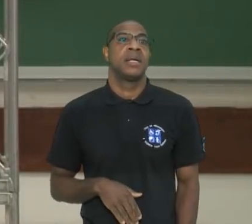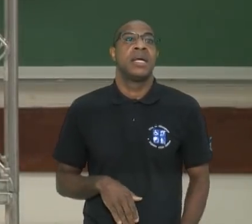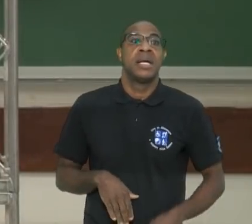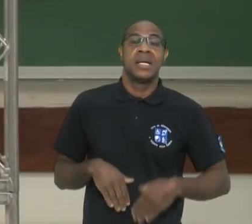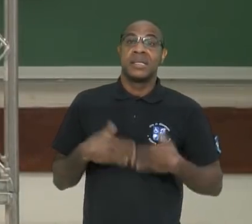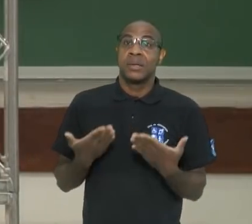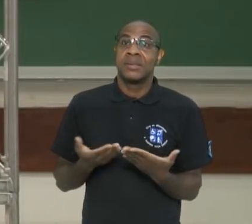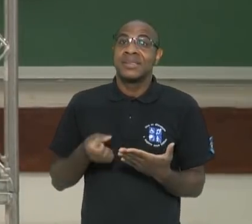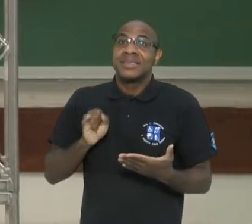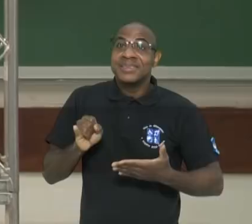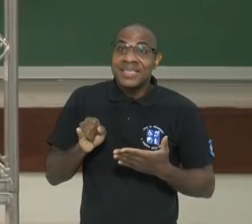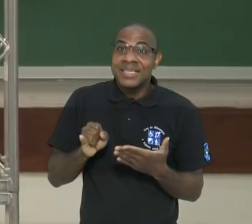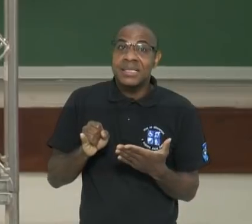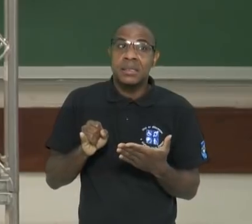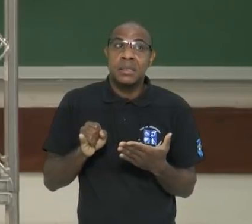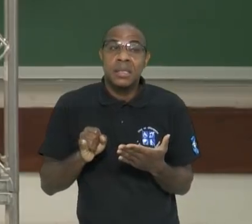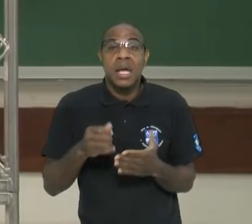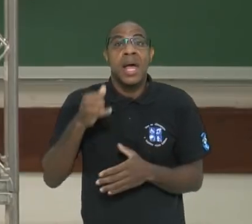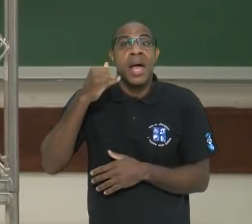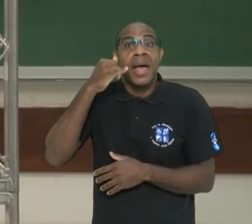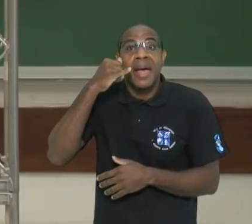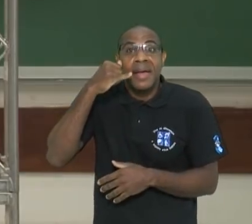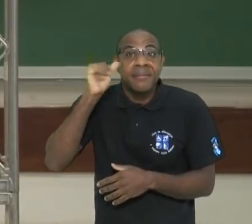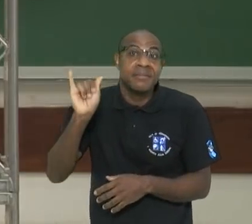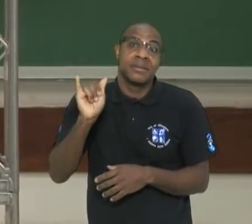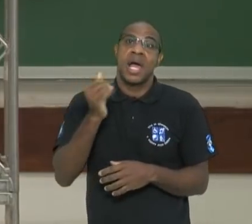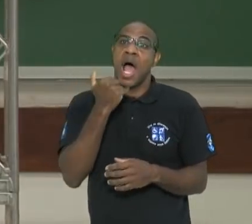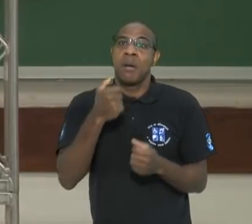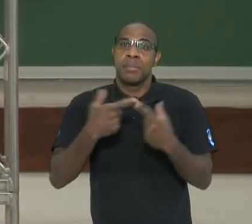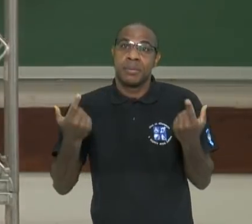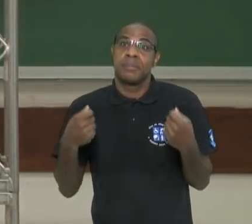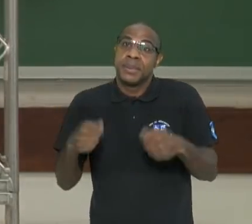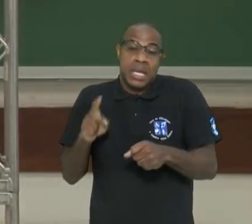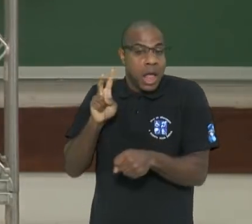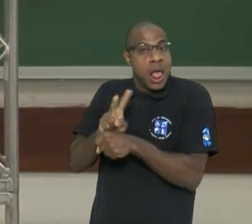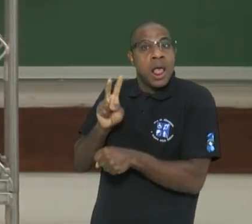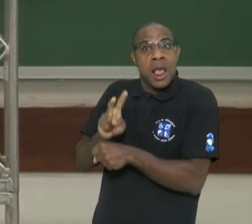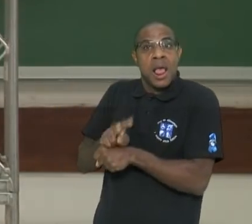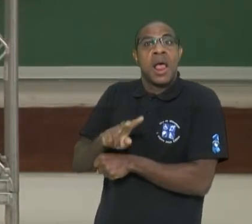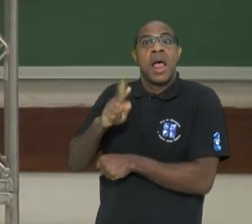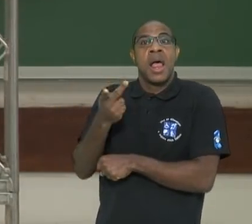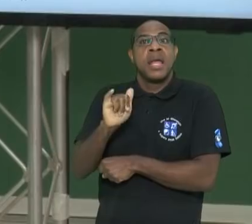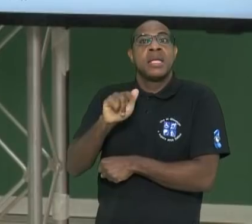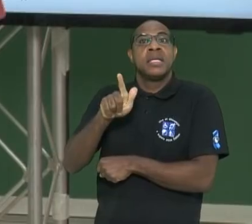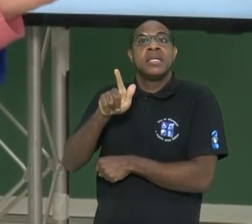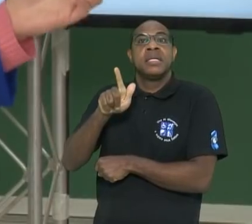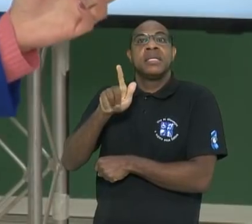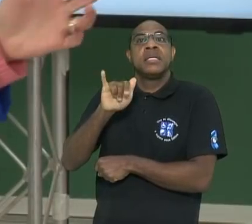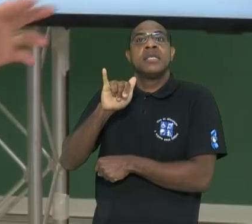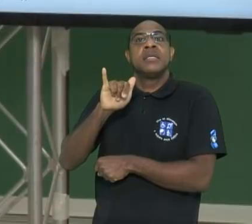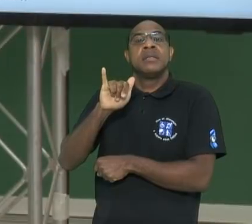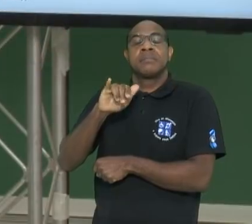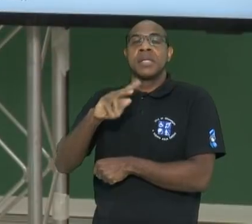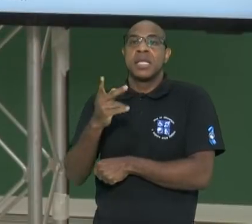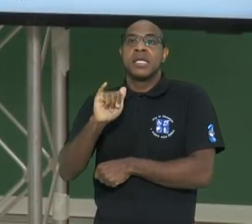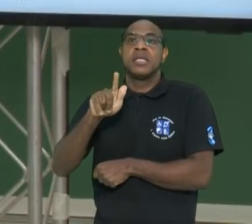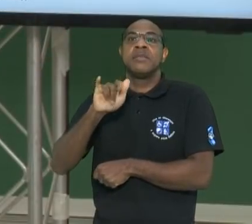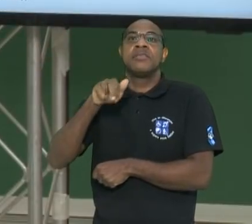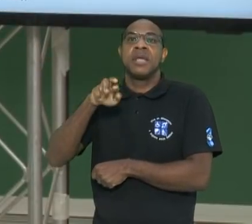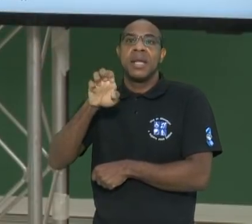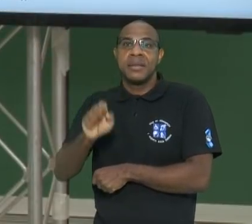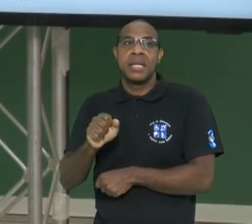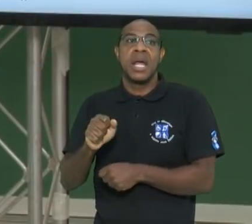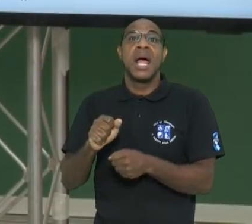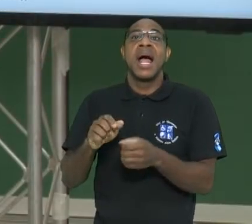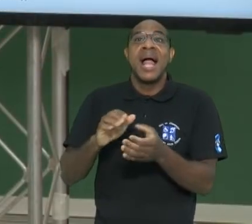alimentos contaminados, a prevenção, pessoal, higiene. Beber água fervida ou filtrada, sempre